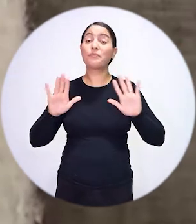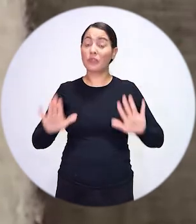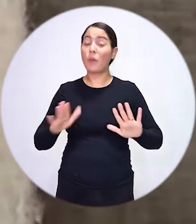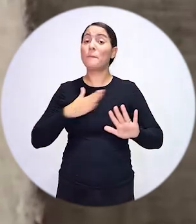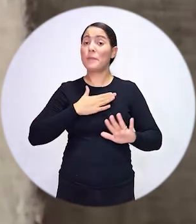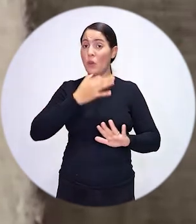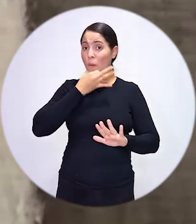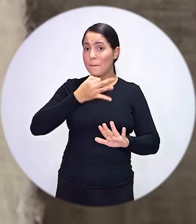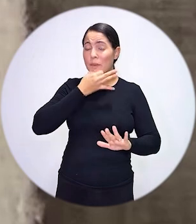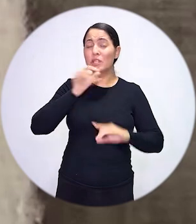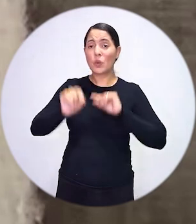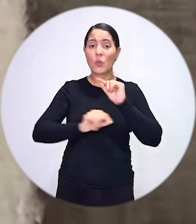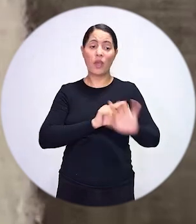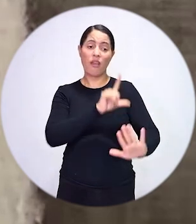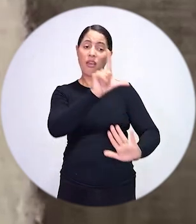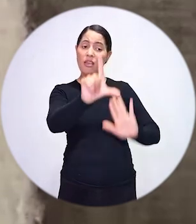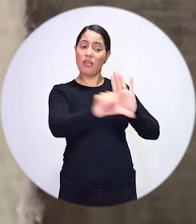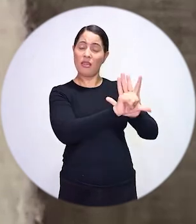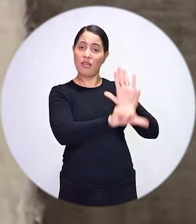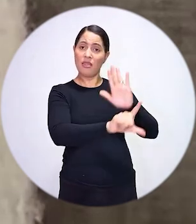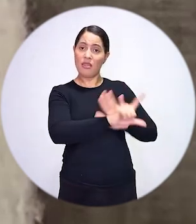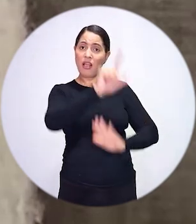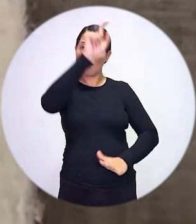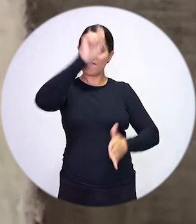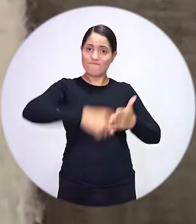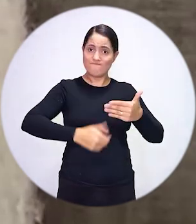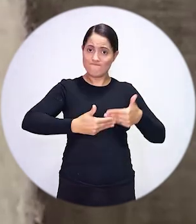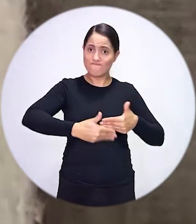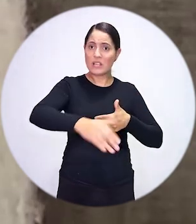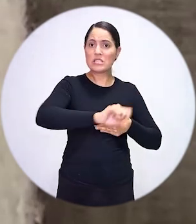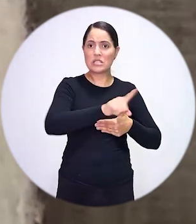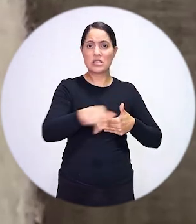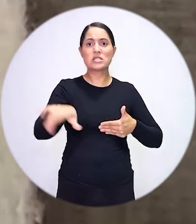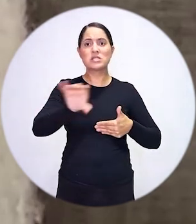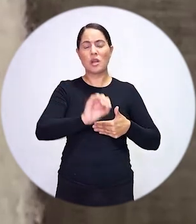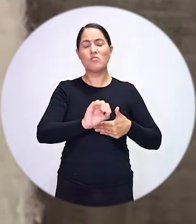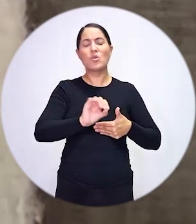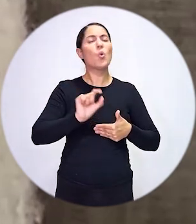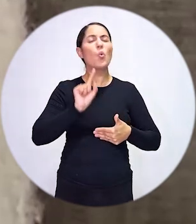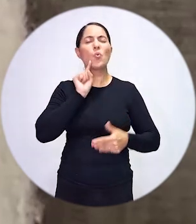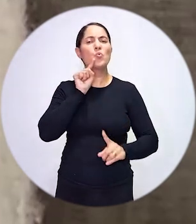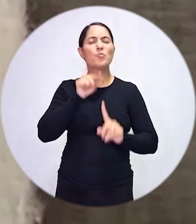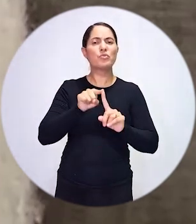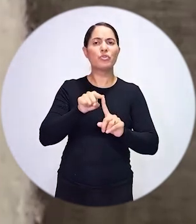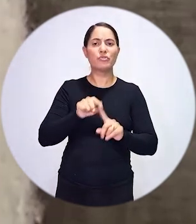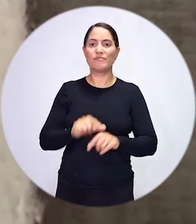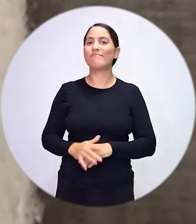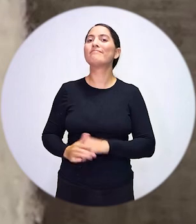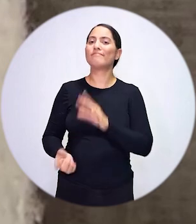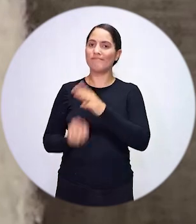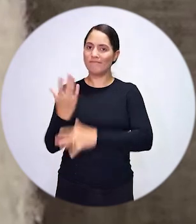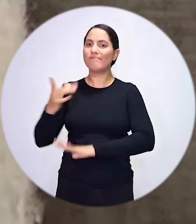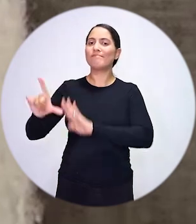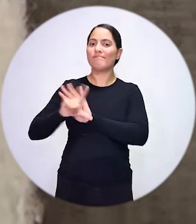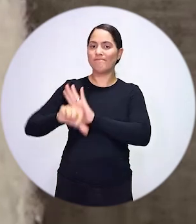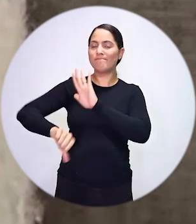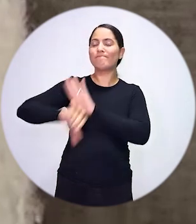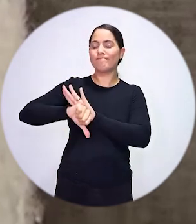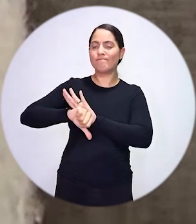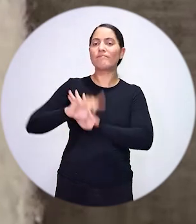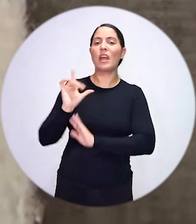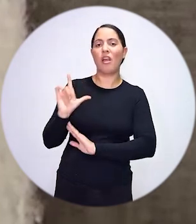que a sanção dessa lei, ela mostra que, por um lado, o legislador penal buscou uma solução, ela é uma solução